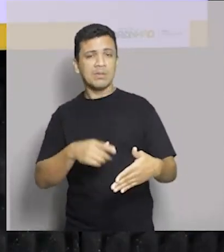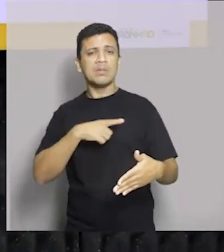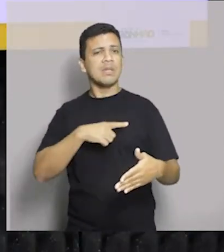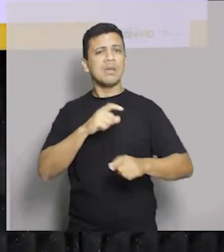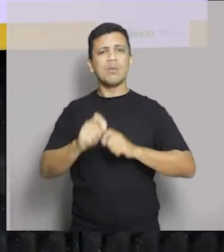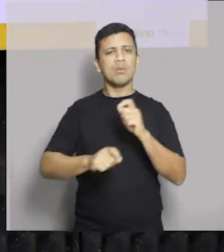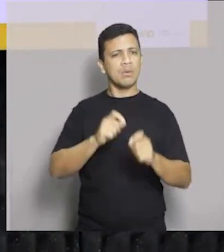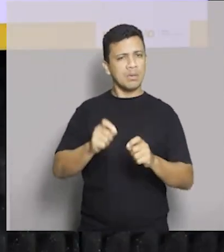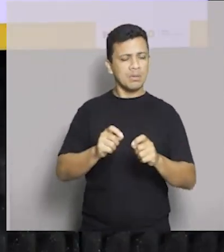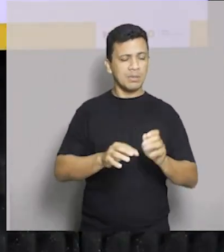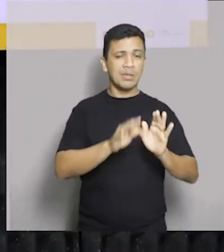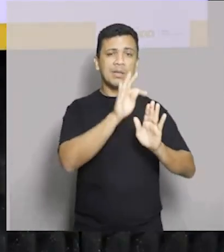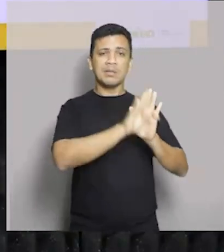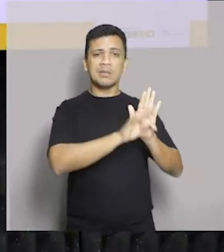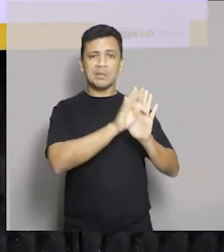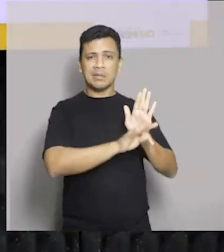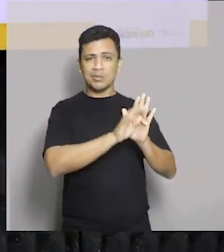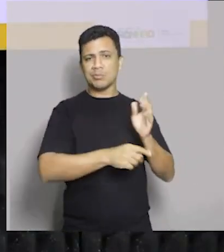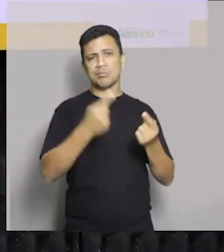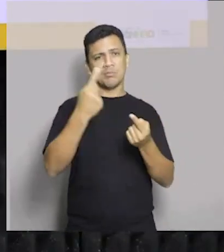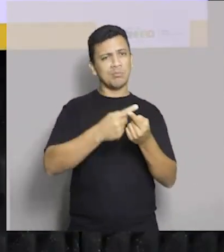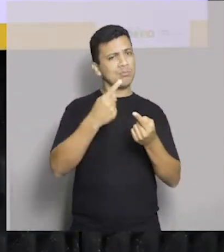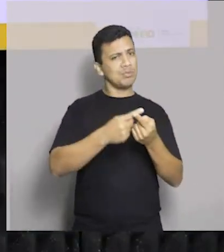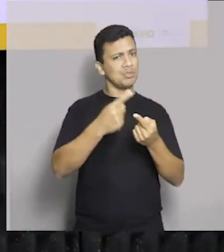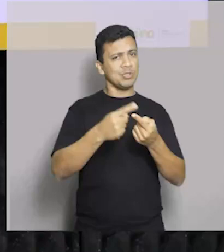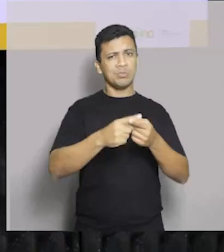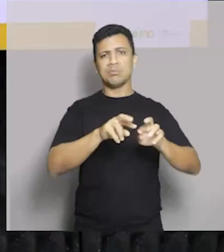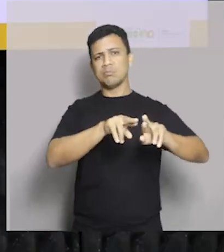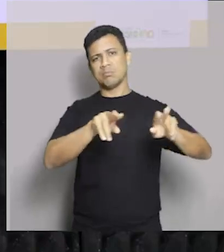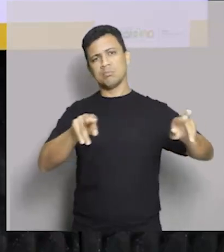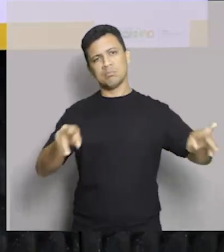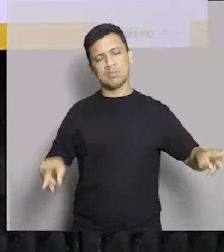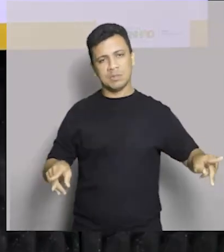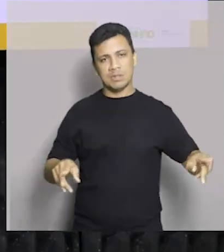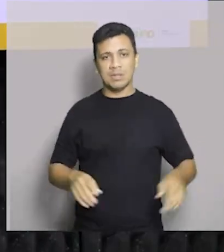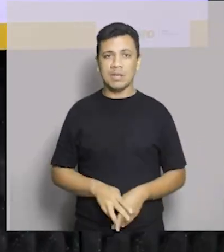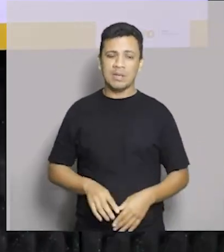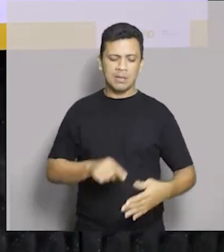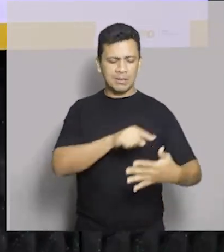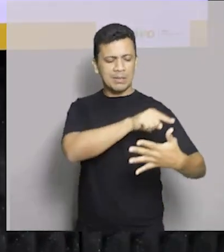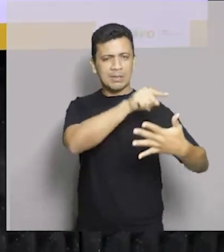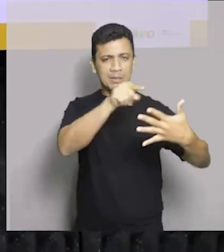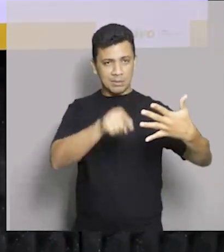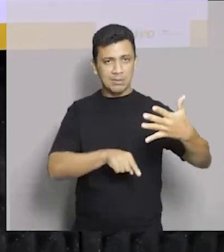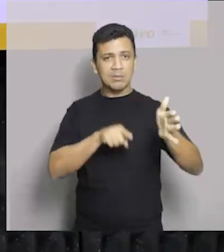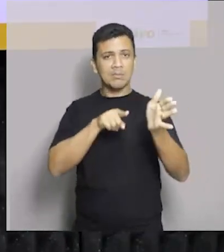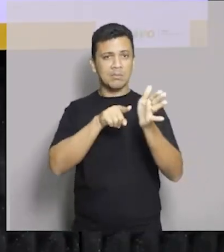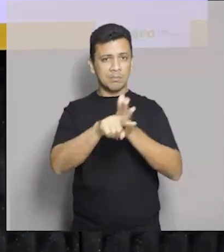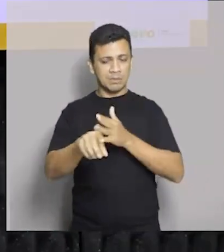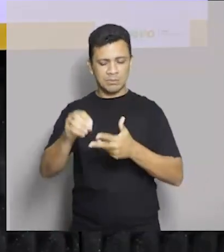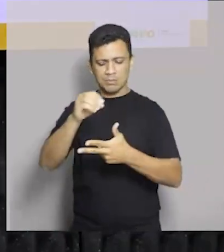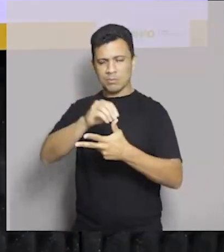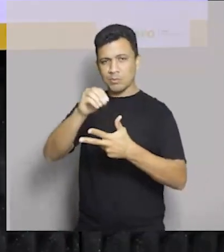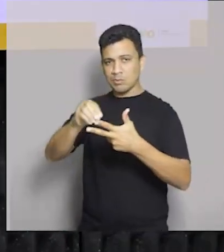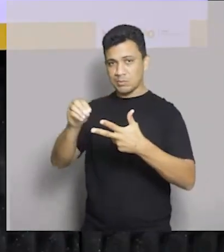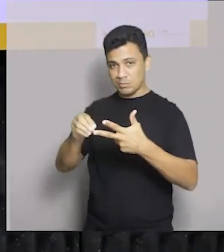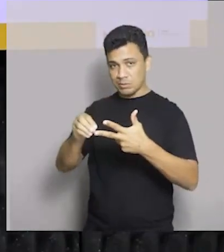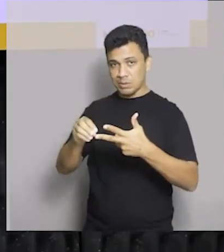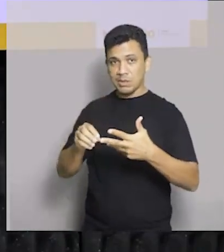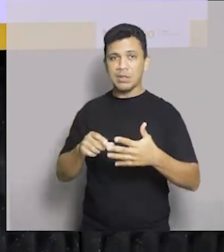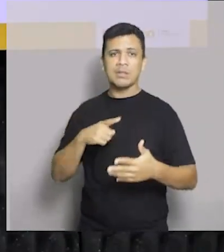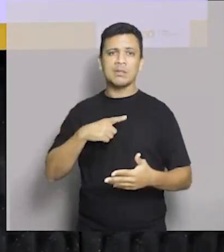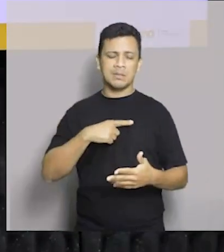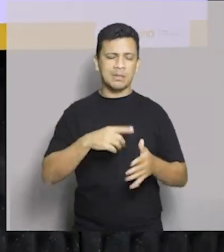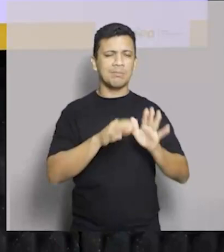com textos diferentes. Então, é muito comum no Enem, das 5 questões que você encontra, você vê textos